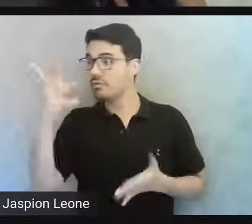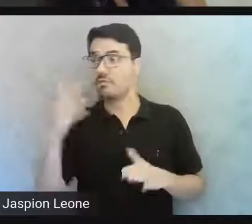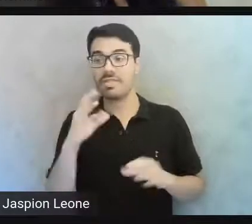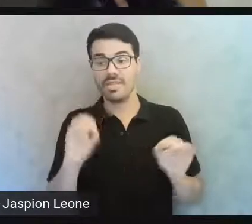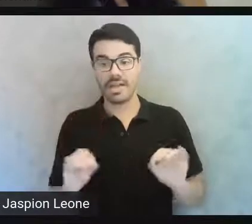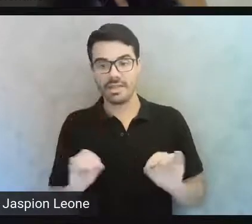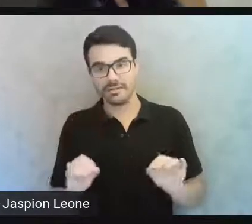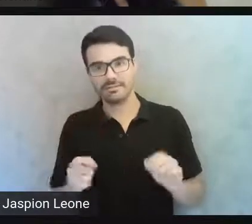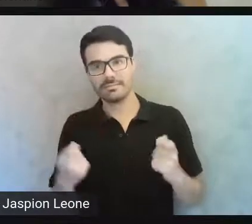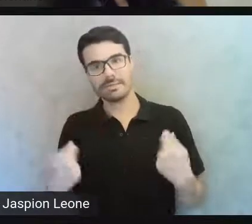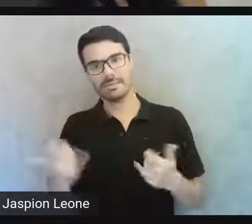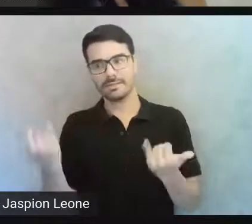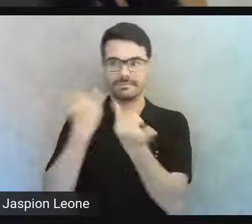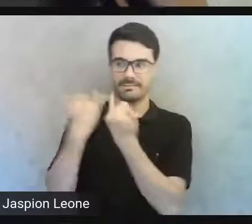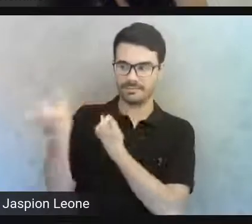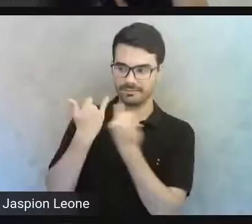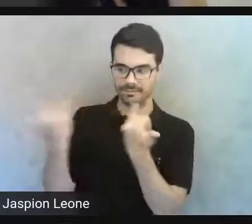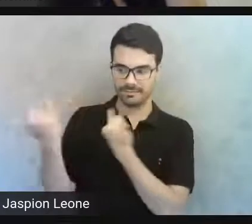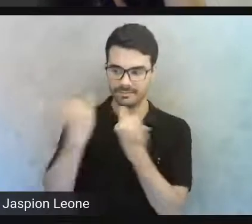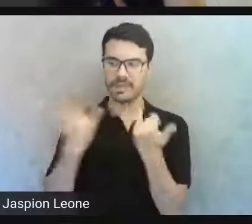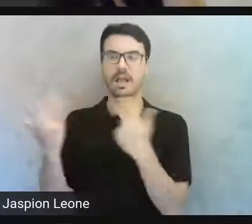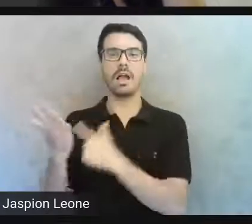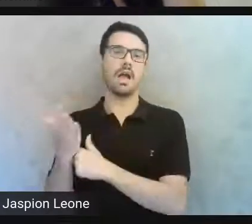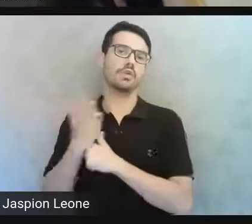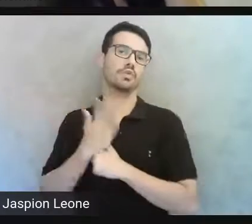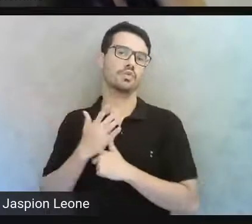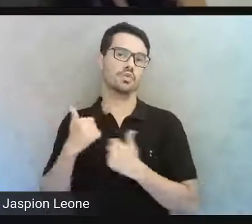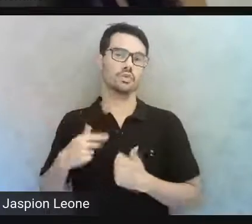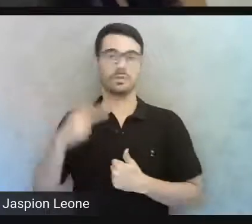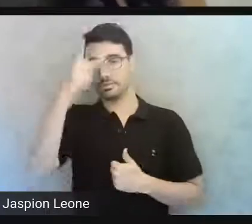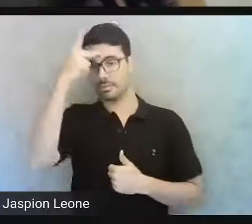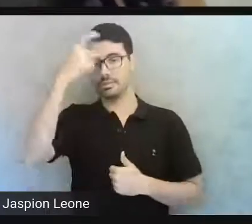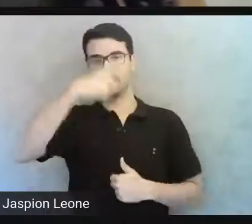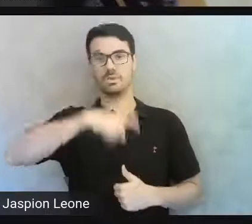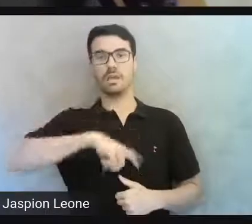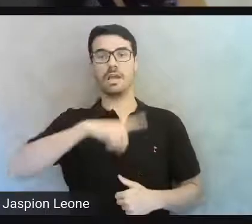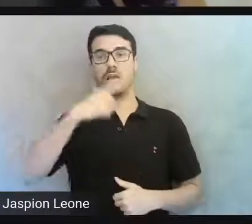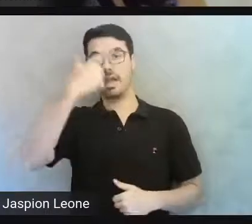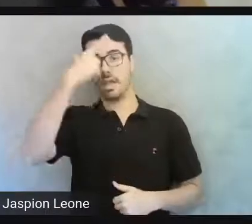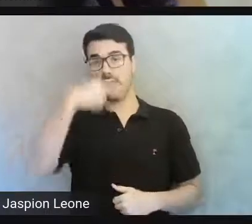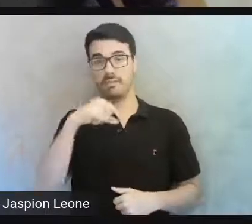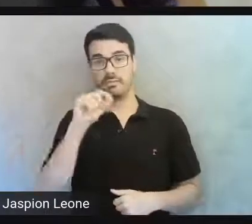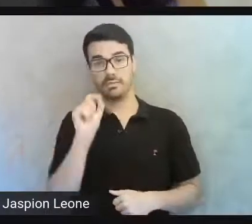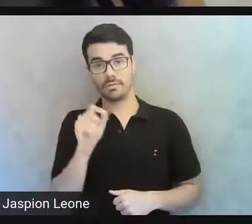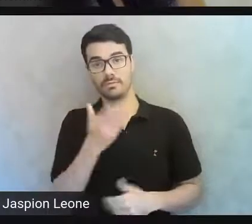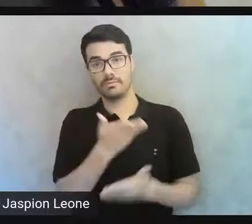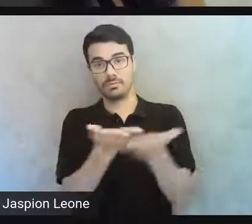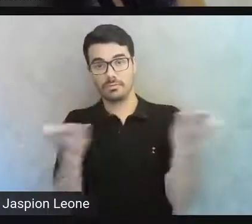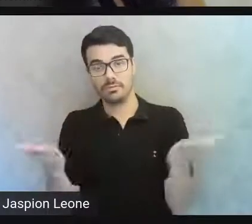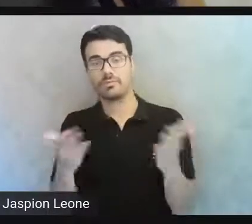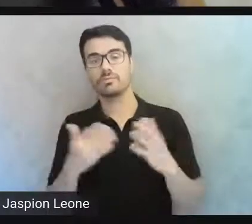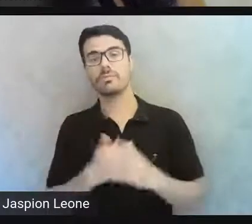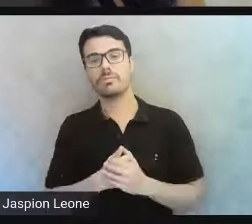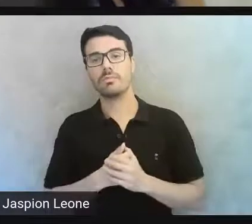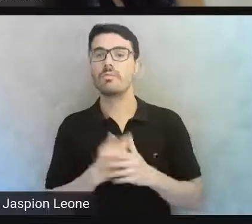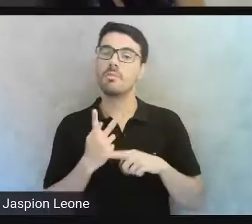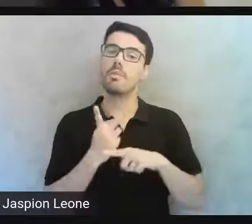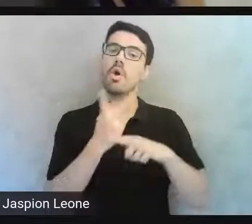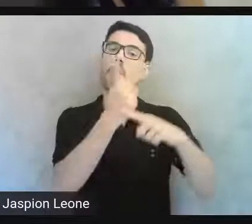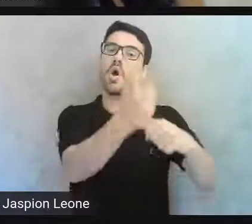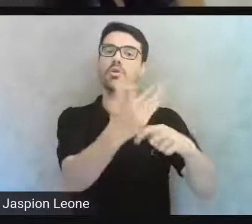pessoa precisa de informação, ela precisa de ajuda. Então, se quem está nos escutando está nessa situação, busca